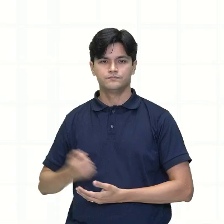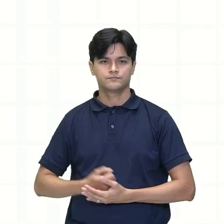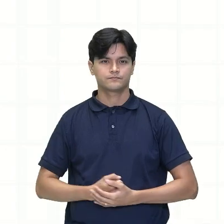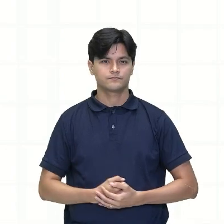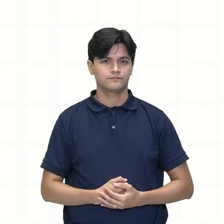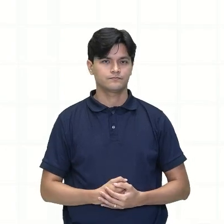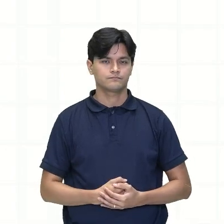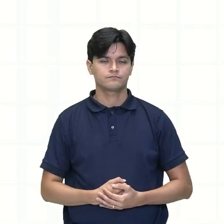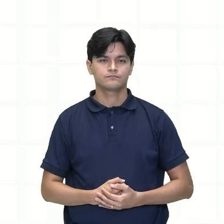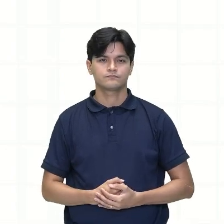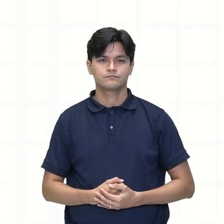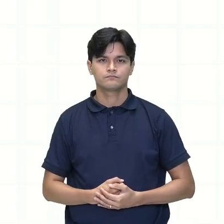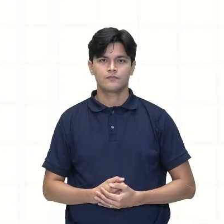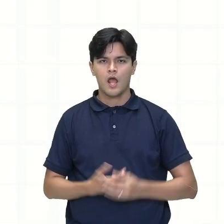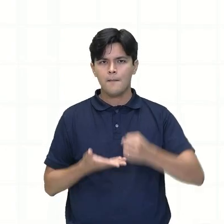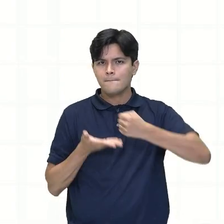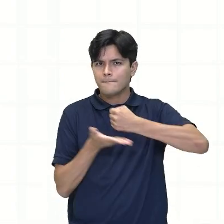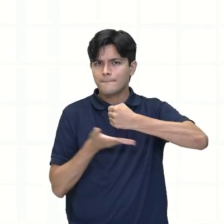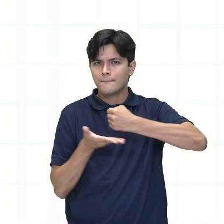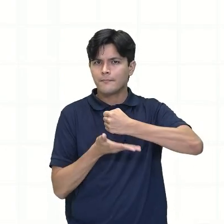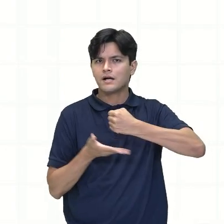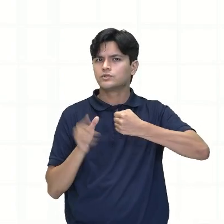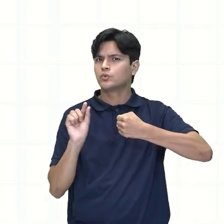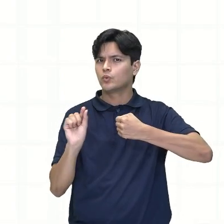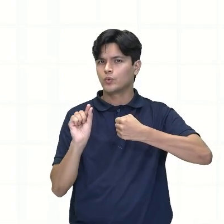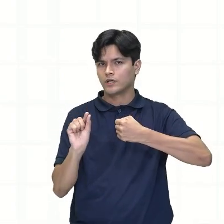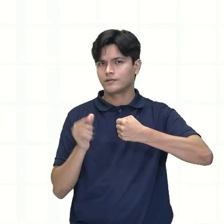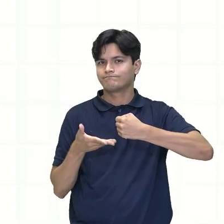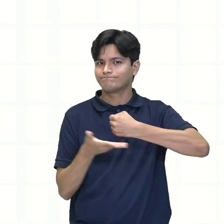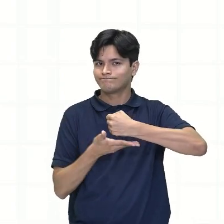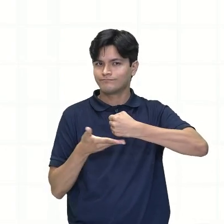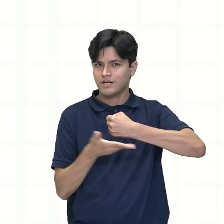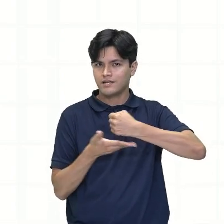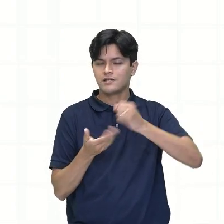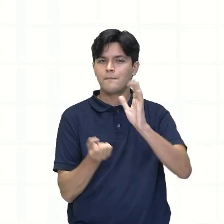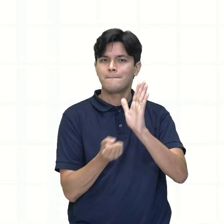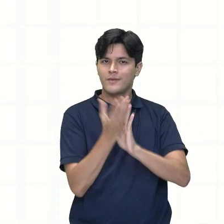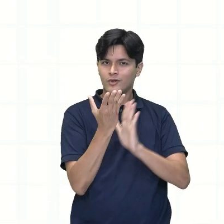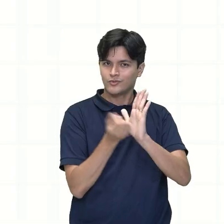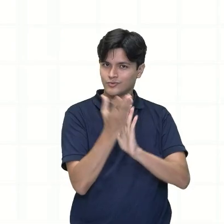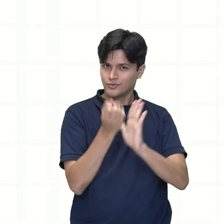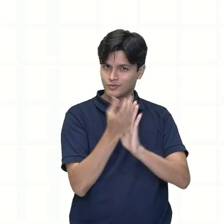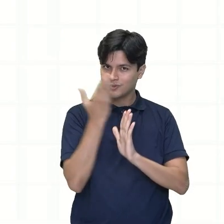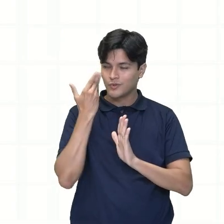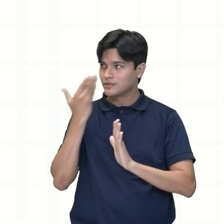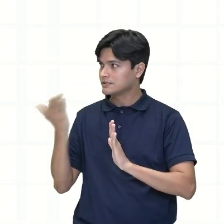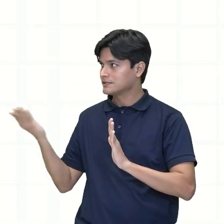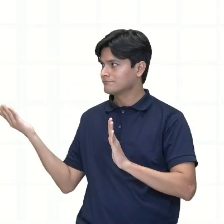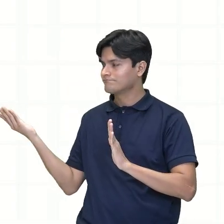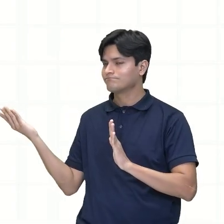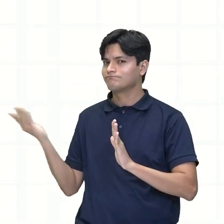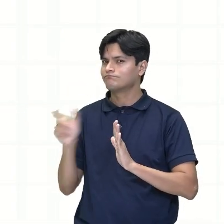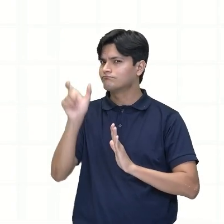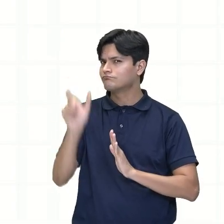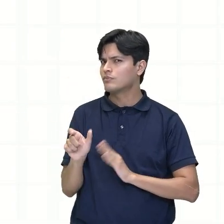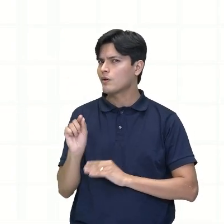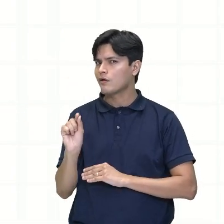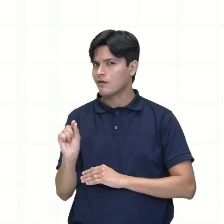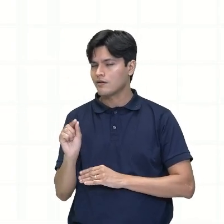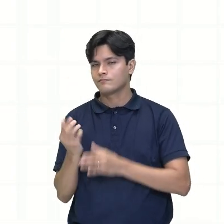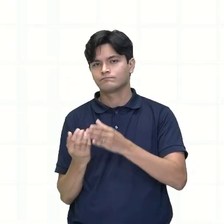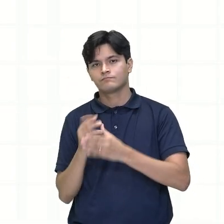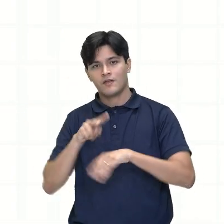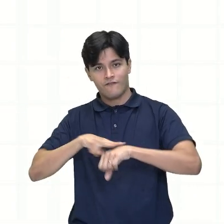que quem é a base? Os produtores, que são quem? As